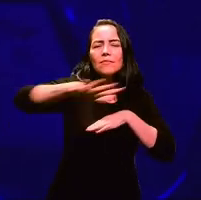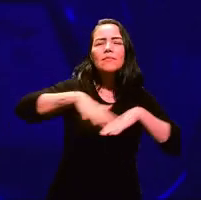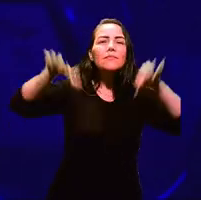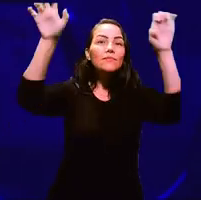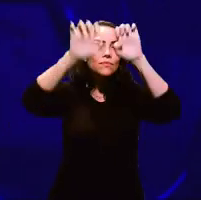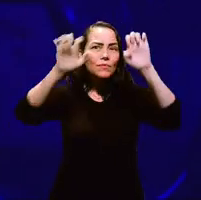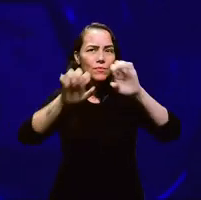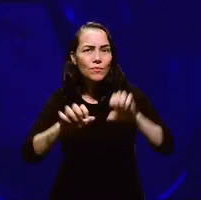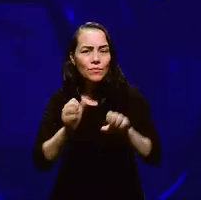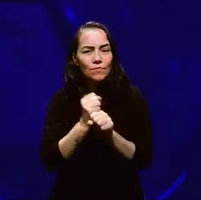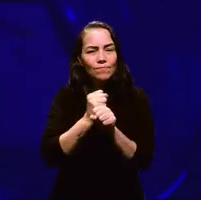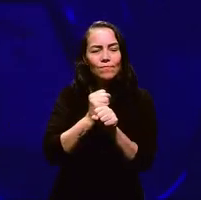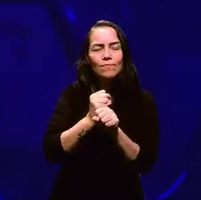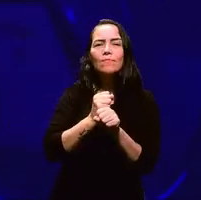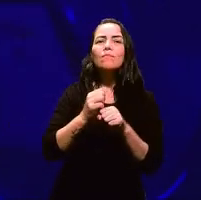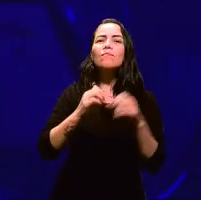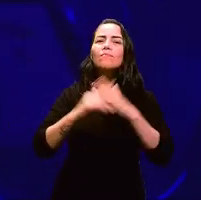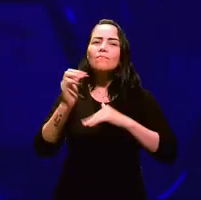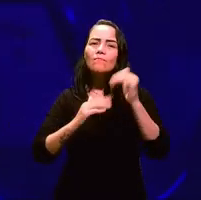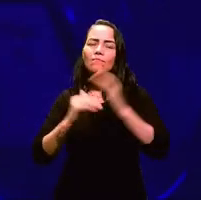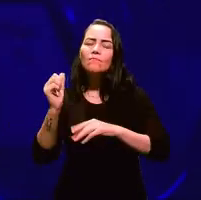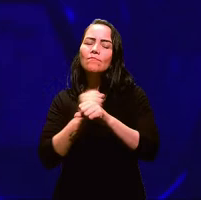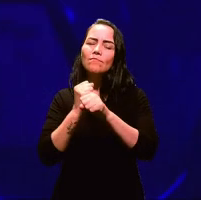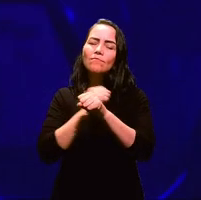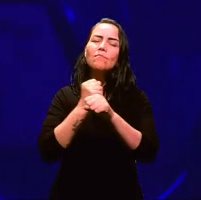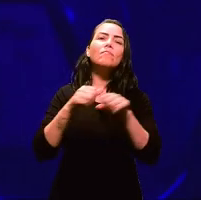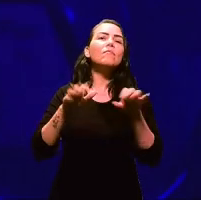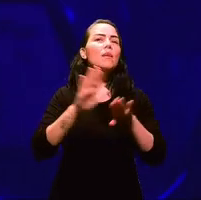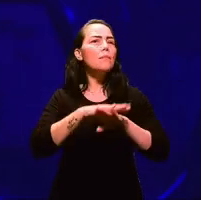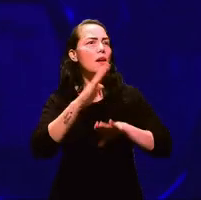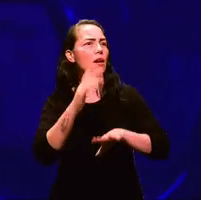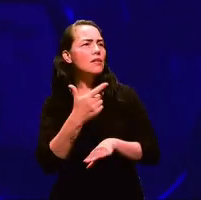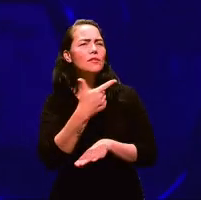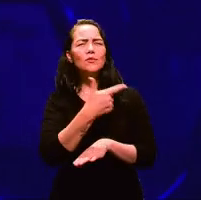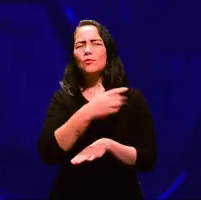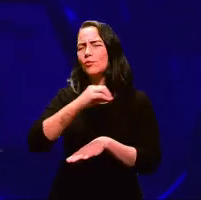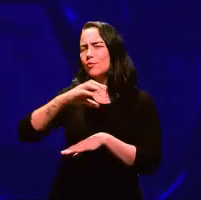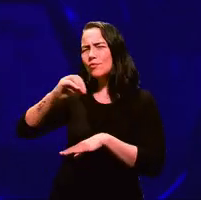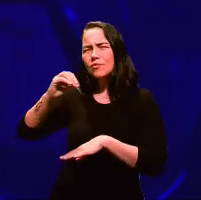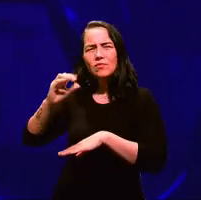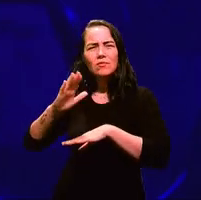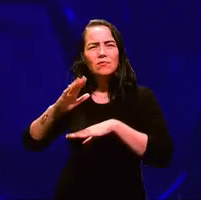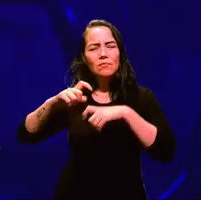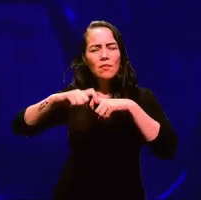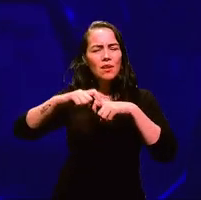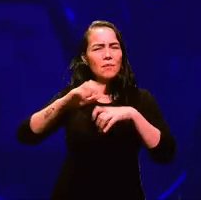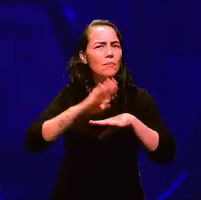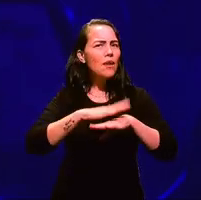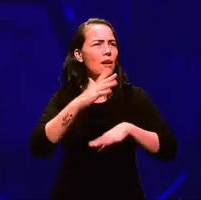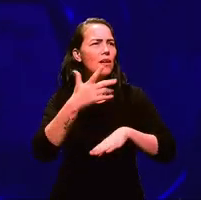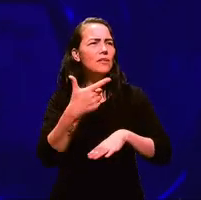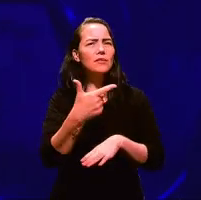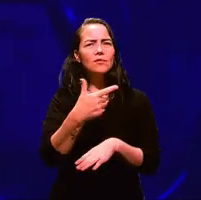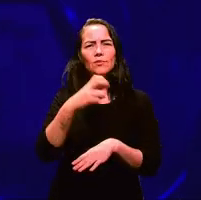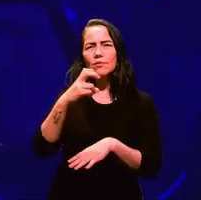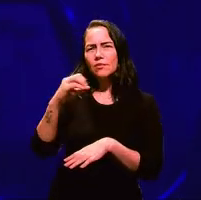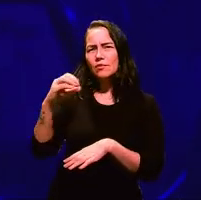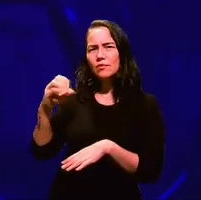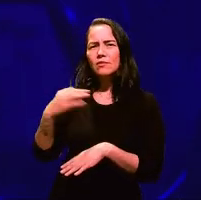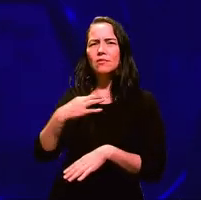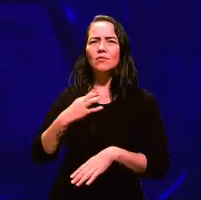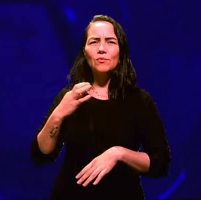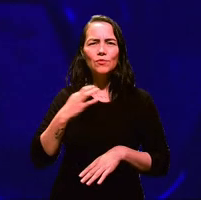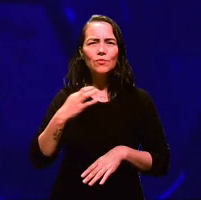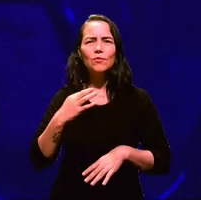200 médicos e apoio de 350 voluntários, que integram positivamente com